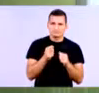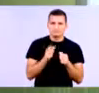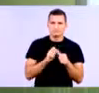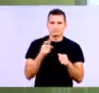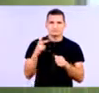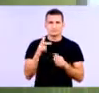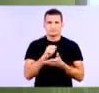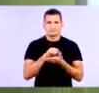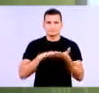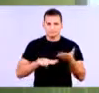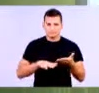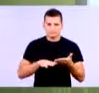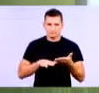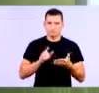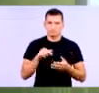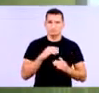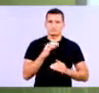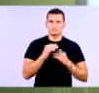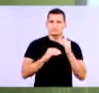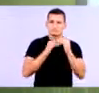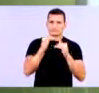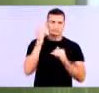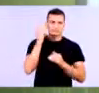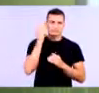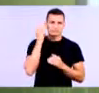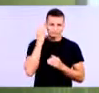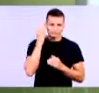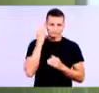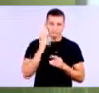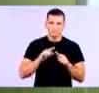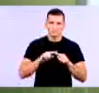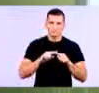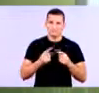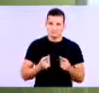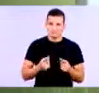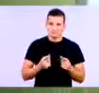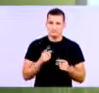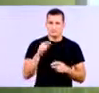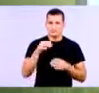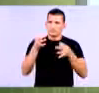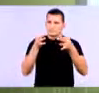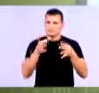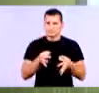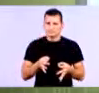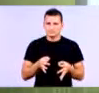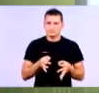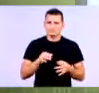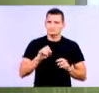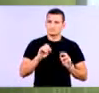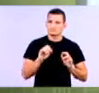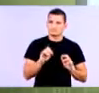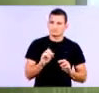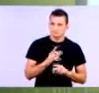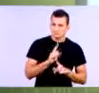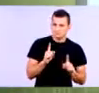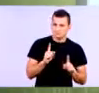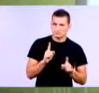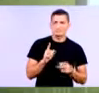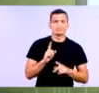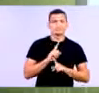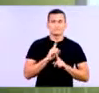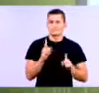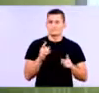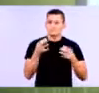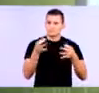suas atividades. Isso é um processo natural. Porém, isso é o correto ou não? Não é o